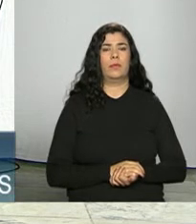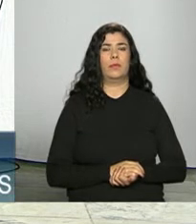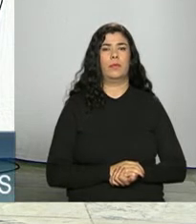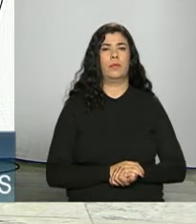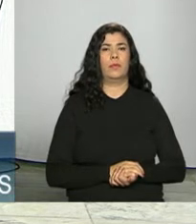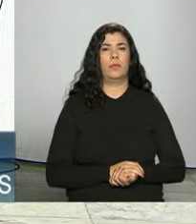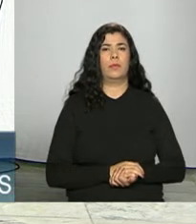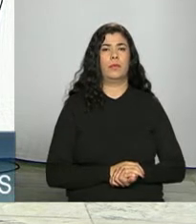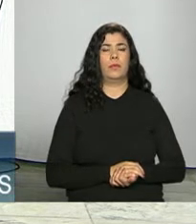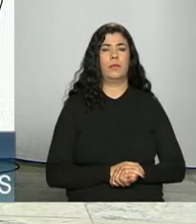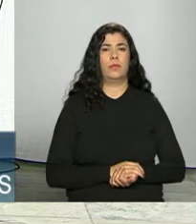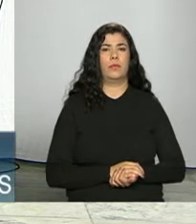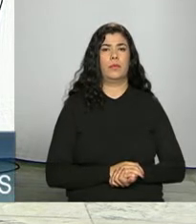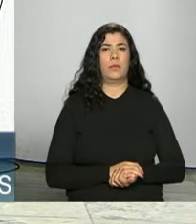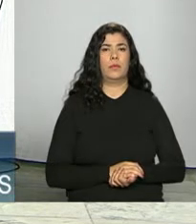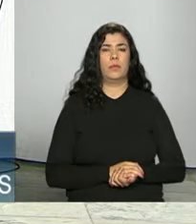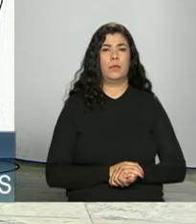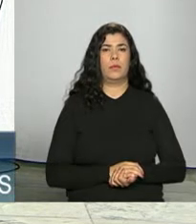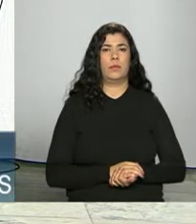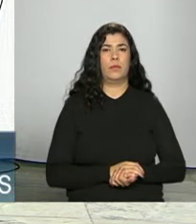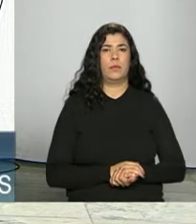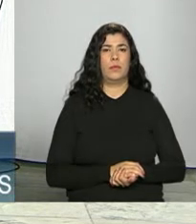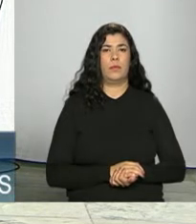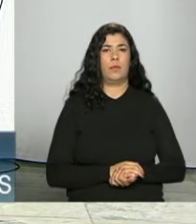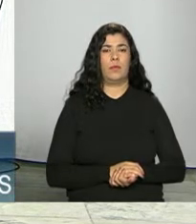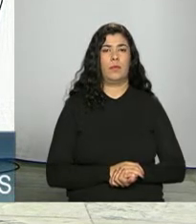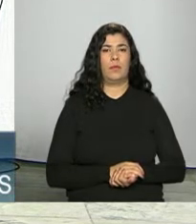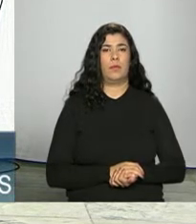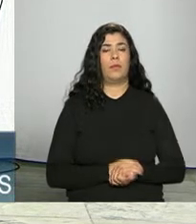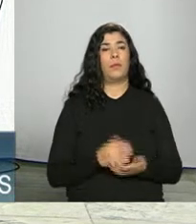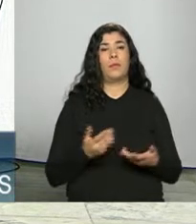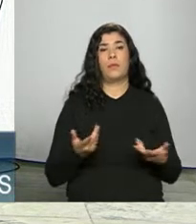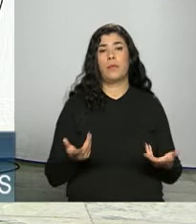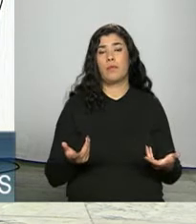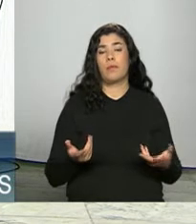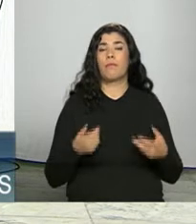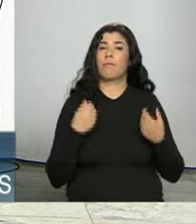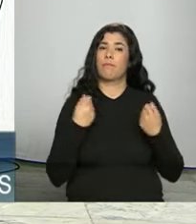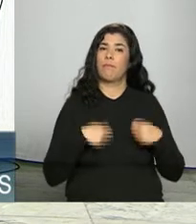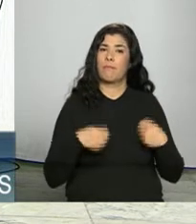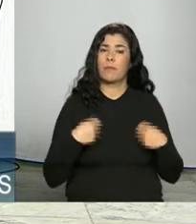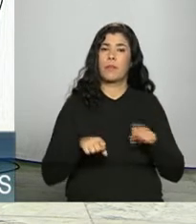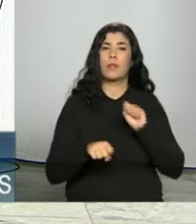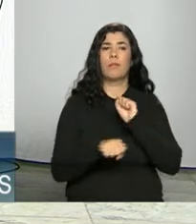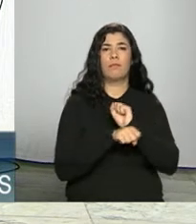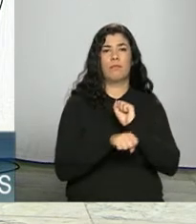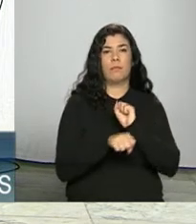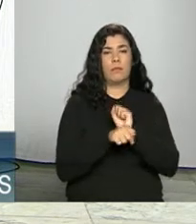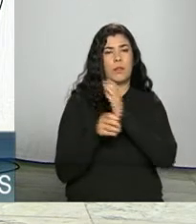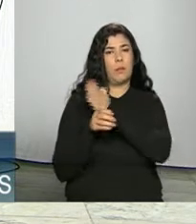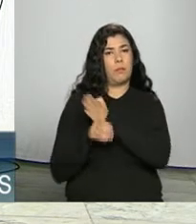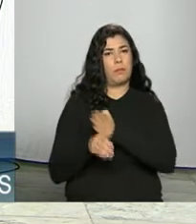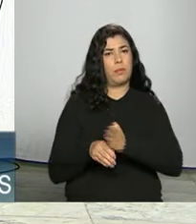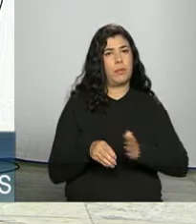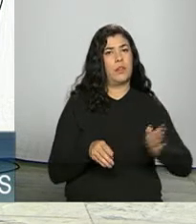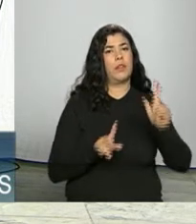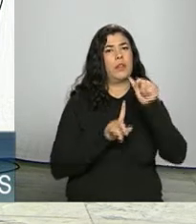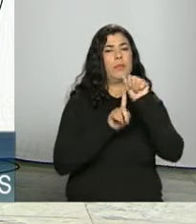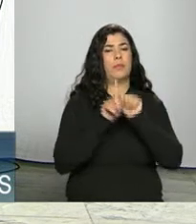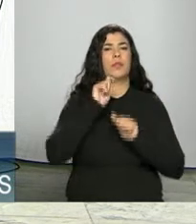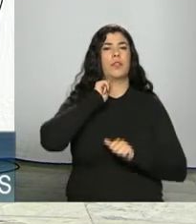e como fazer é e vamos esperar terminar esse período de chuva de Abril